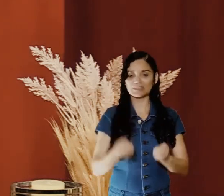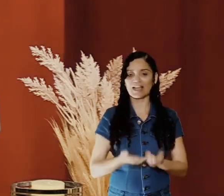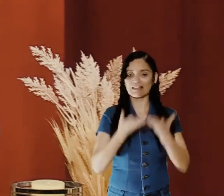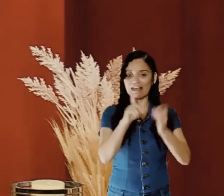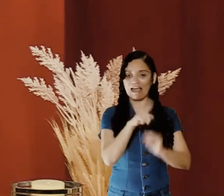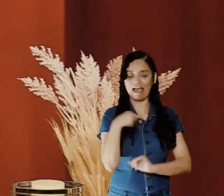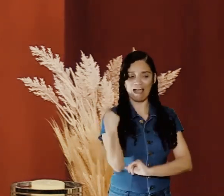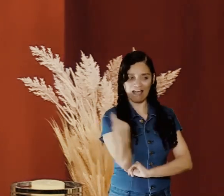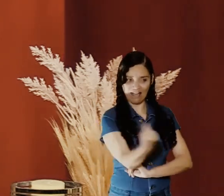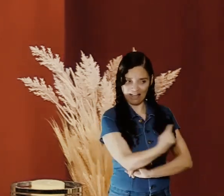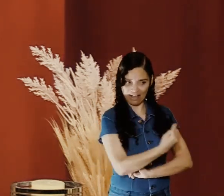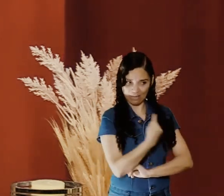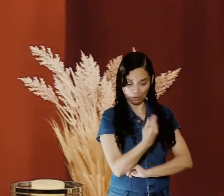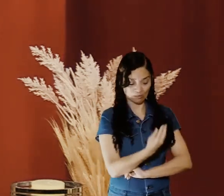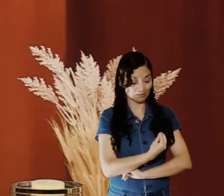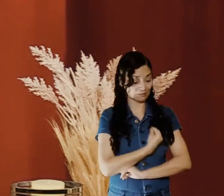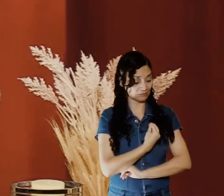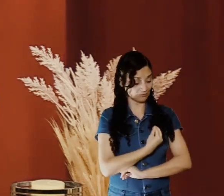Natal?